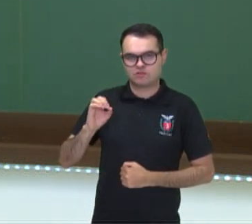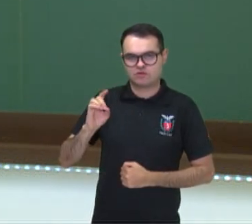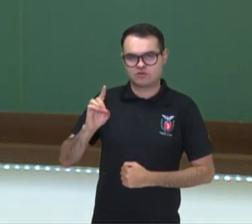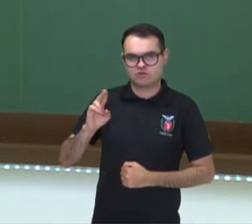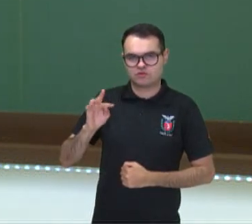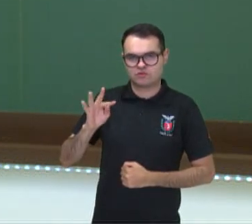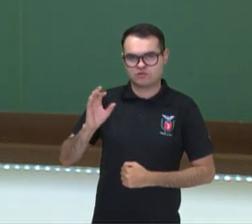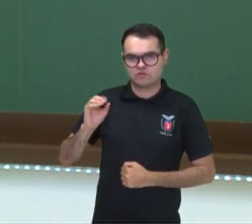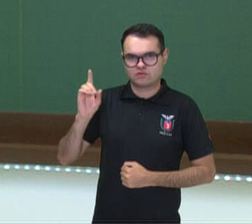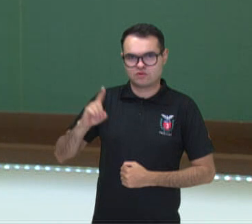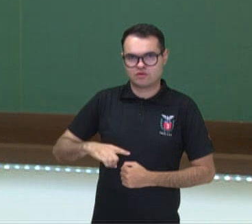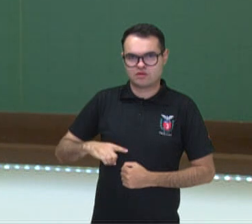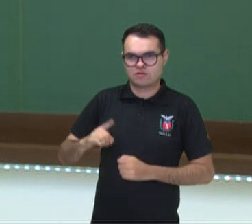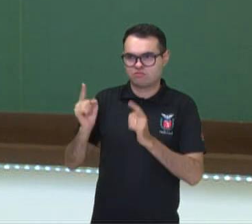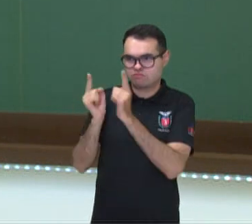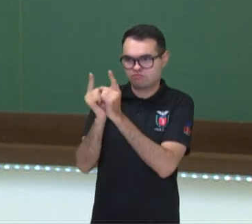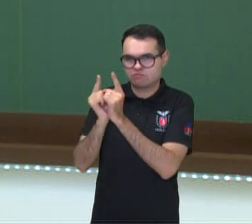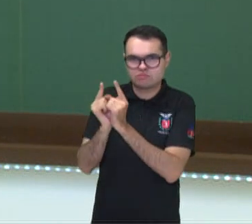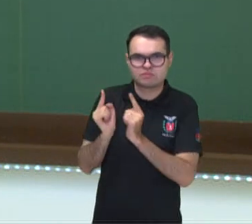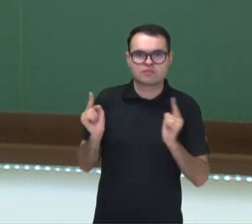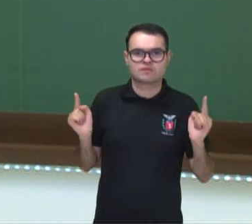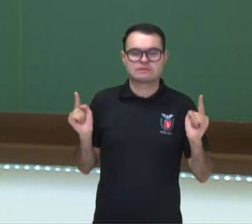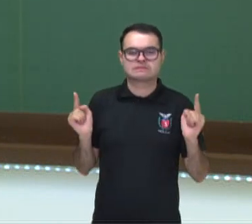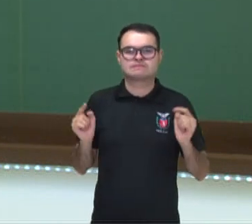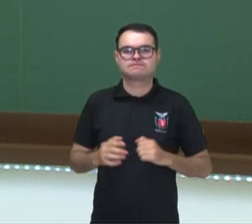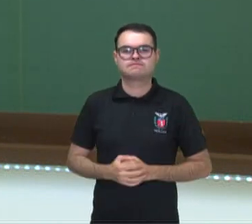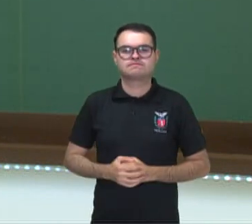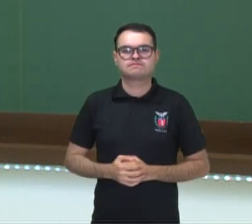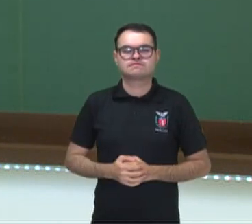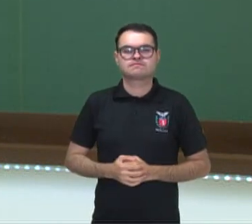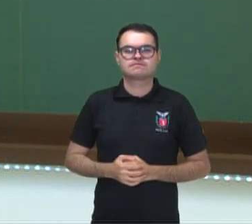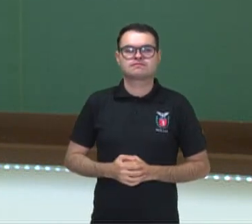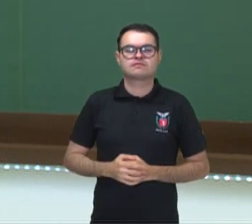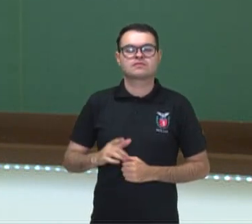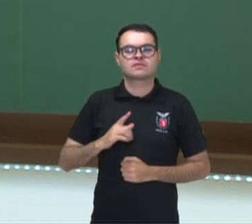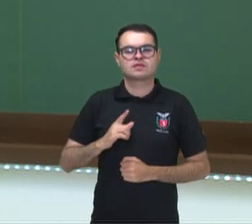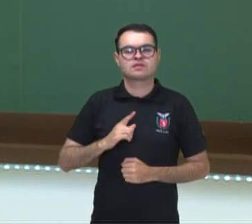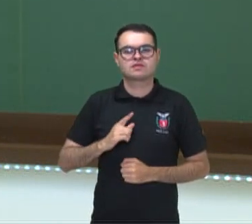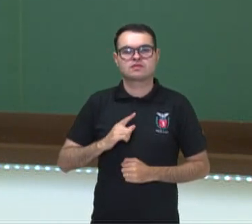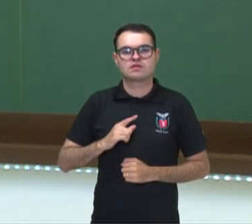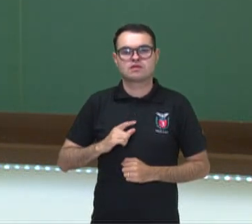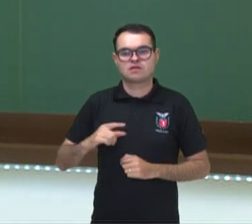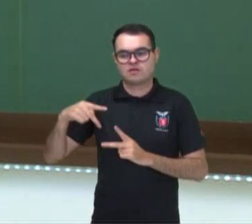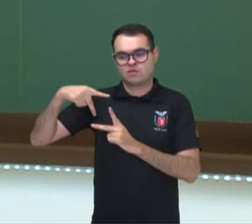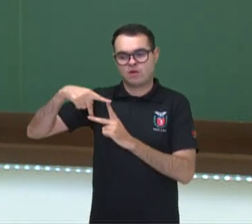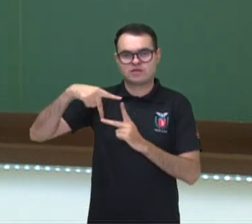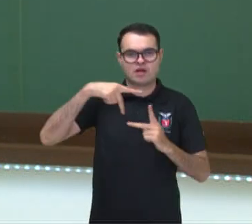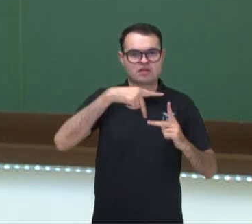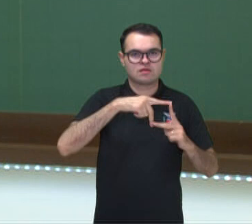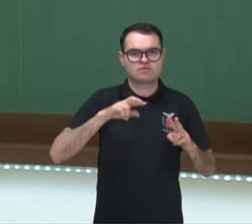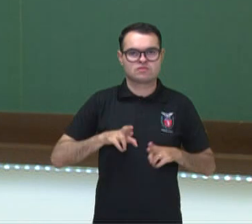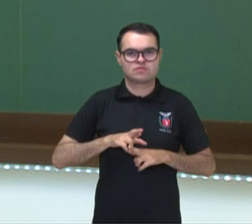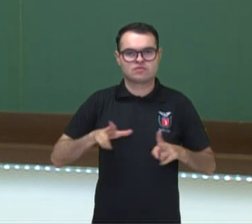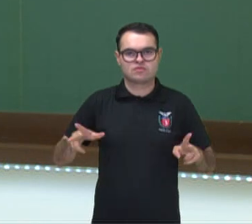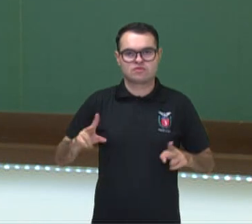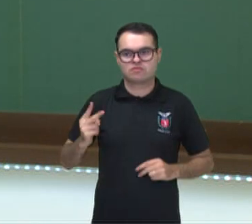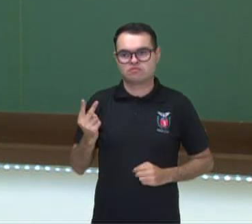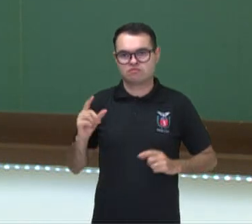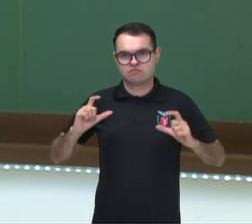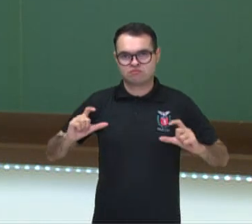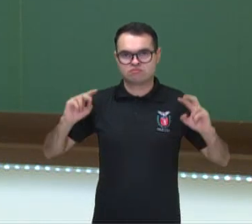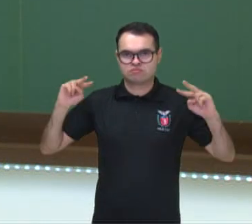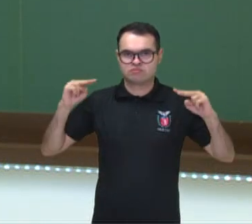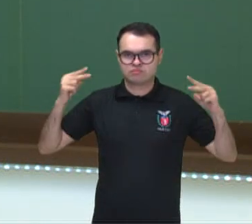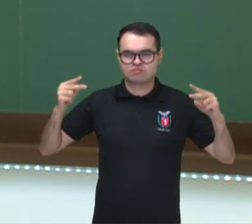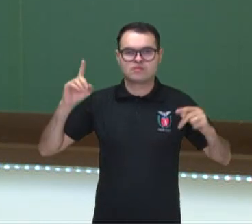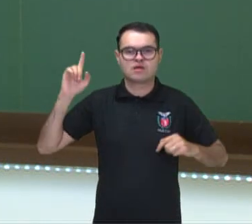polinômio transformado em um produto, ok? E temos a diferença de dois quadrados, que ela acaba se transformando num